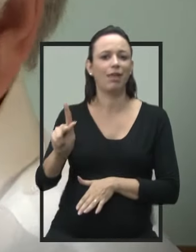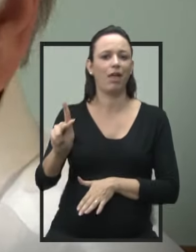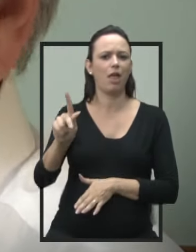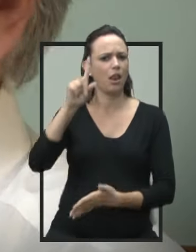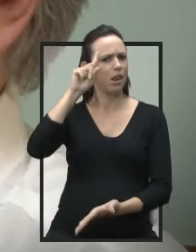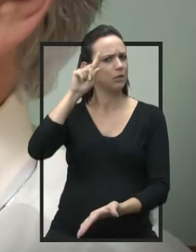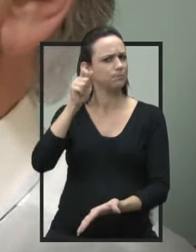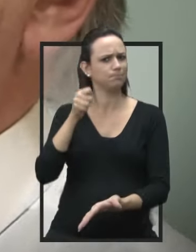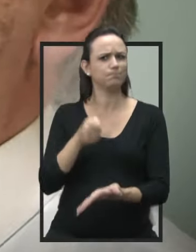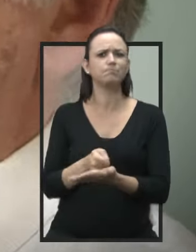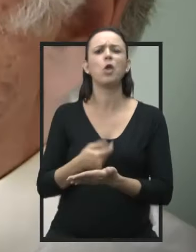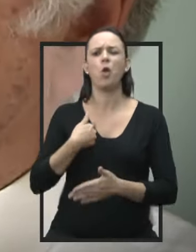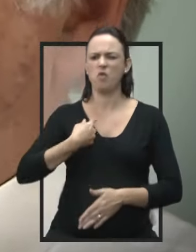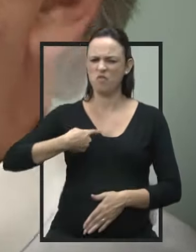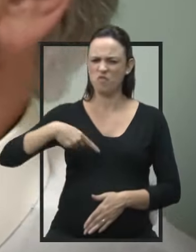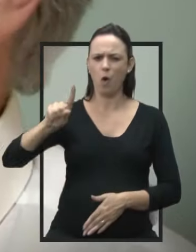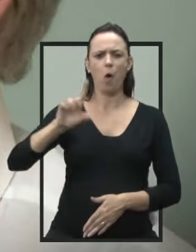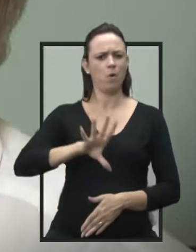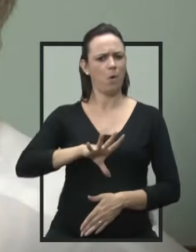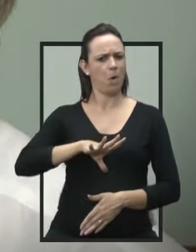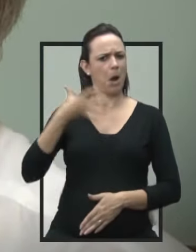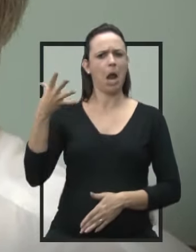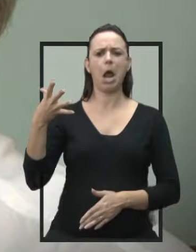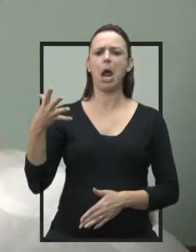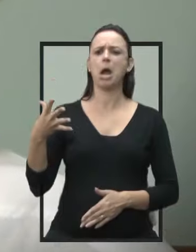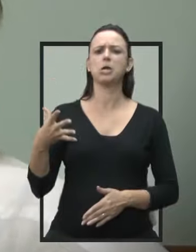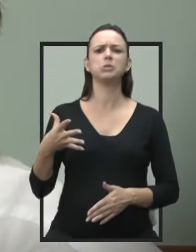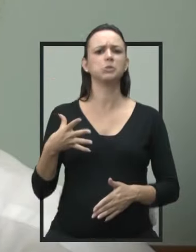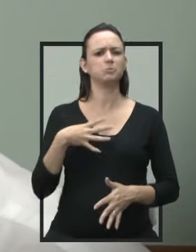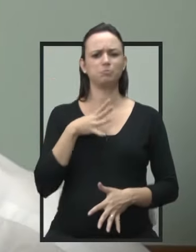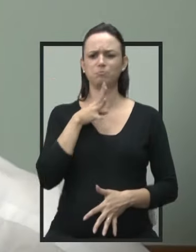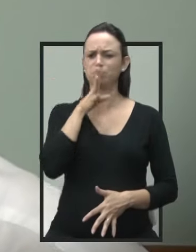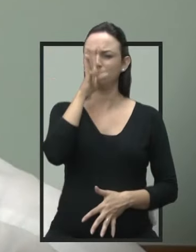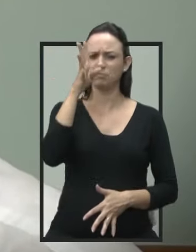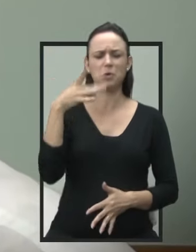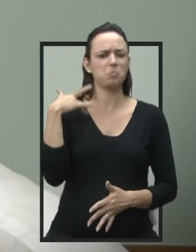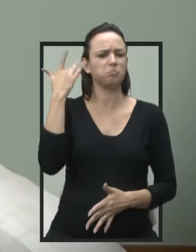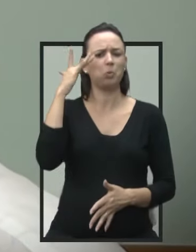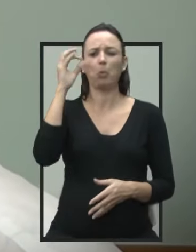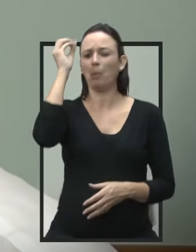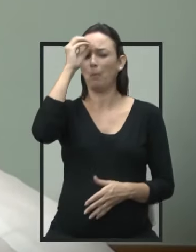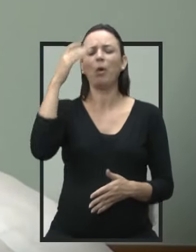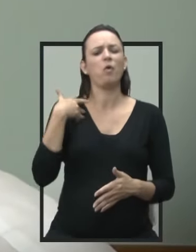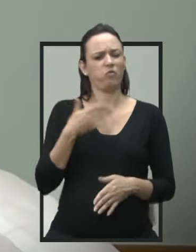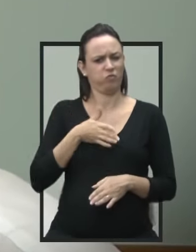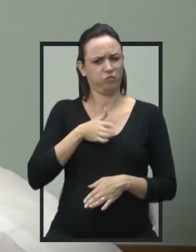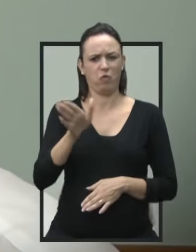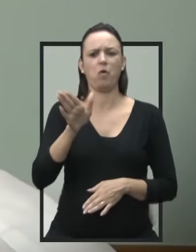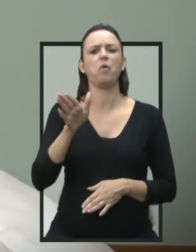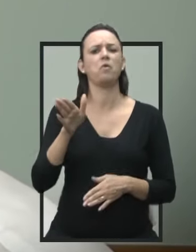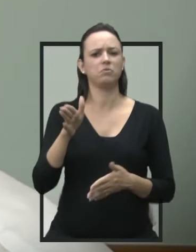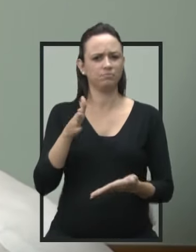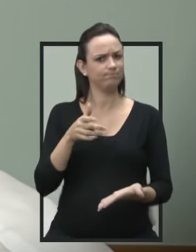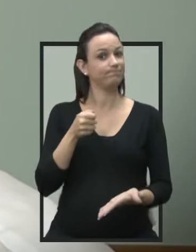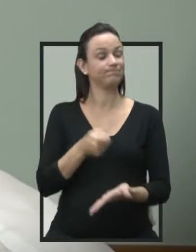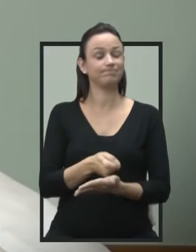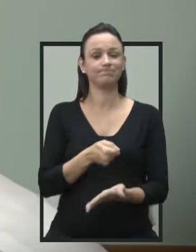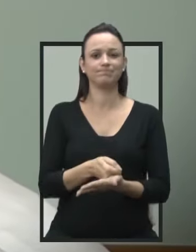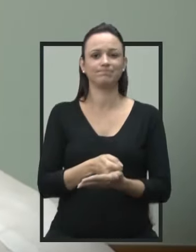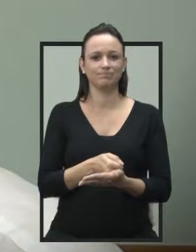Um decisivo, eu vou, ninguém me segura, e não quero saber o que vai acontecer, e assim ele